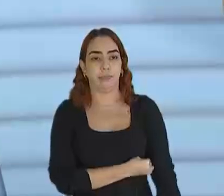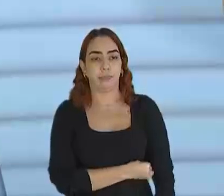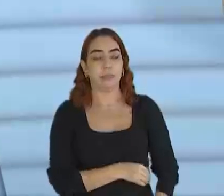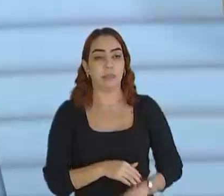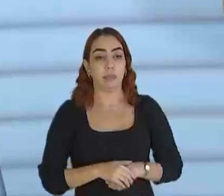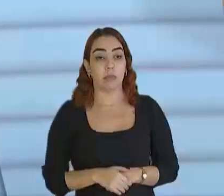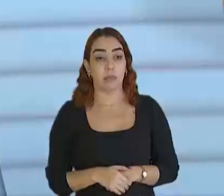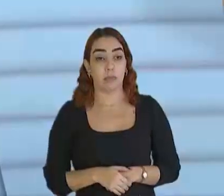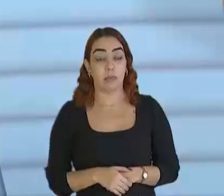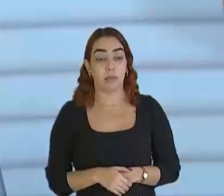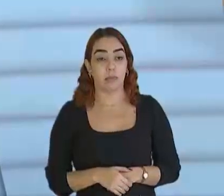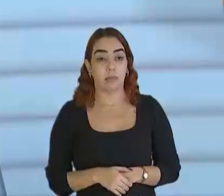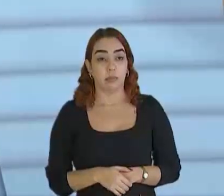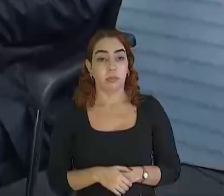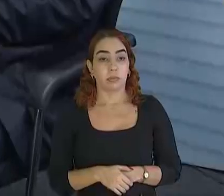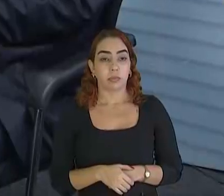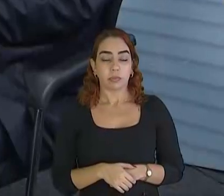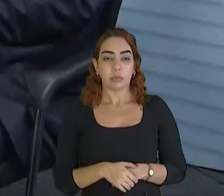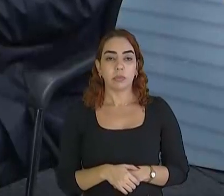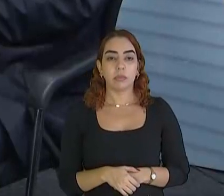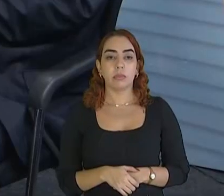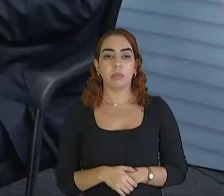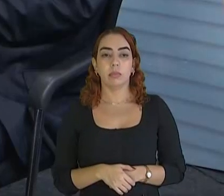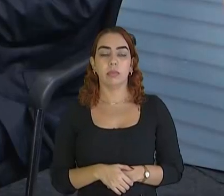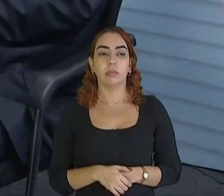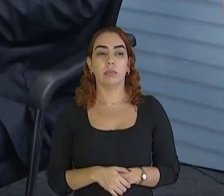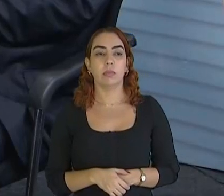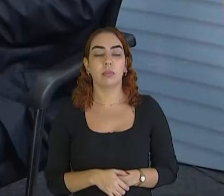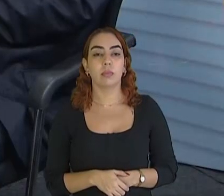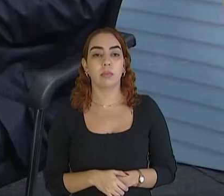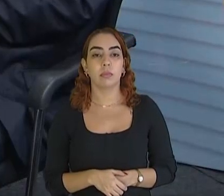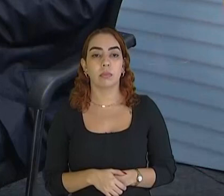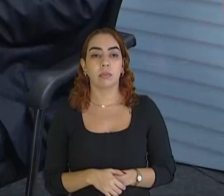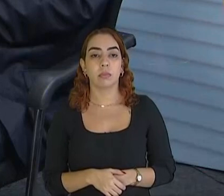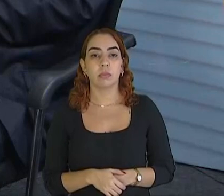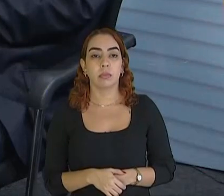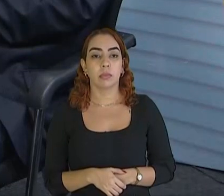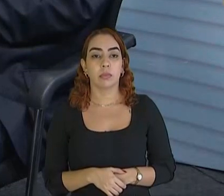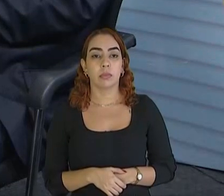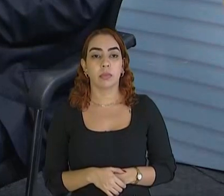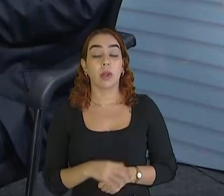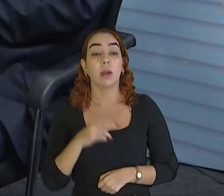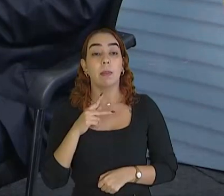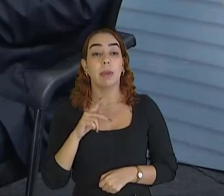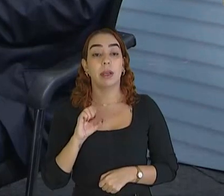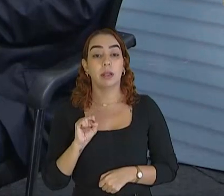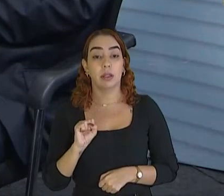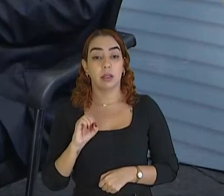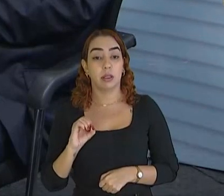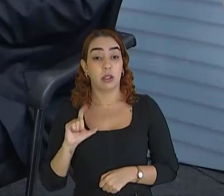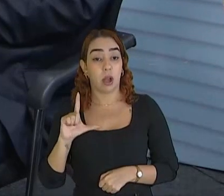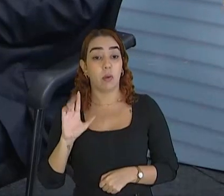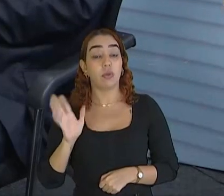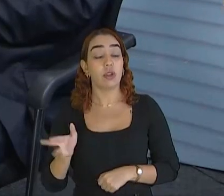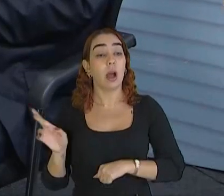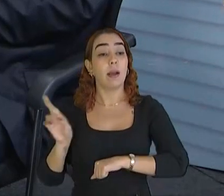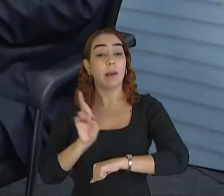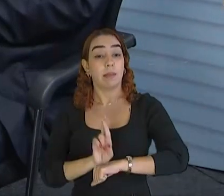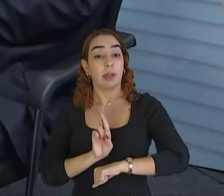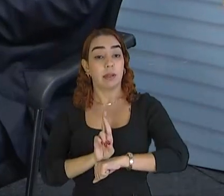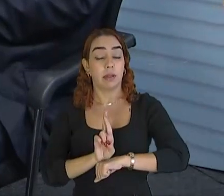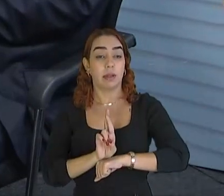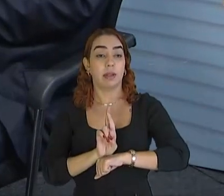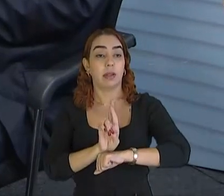francesa, O senhor vai falar. O PSOL está apresentando um pré-candidato exatamente para apresentar a sua